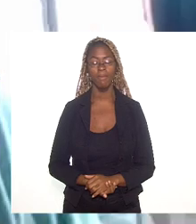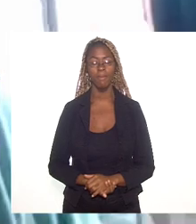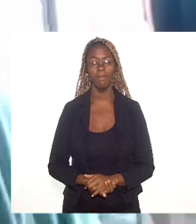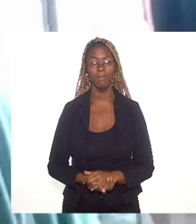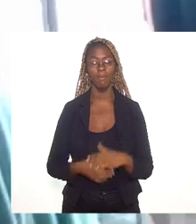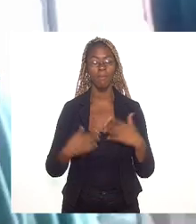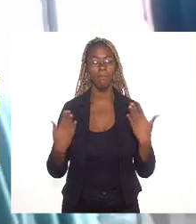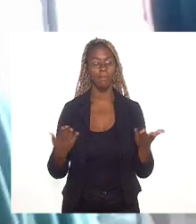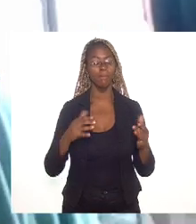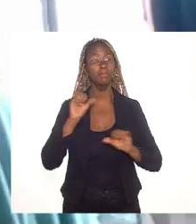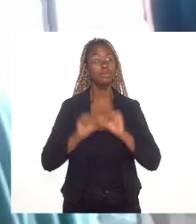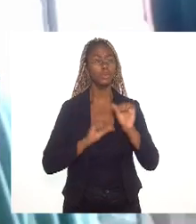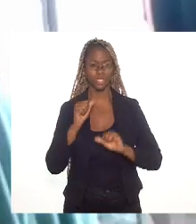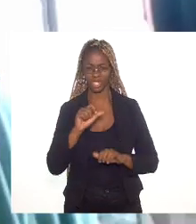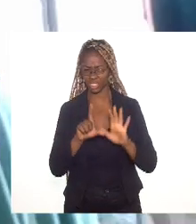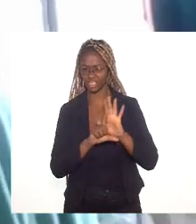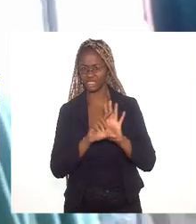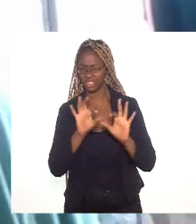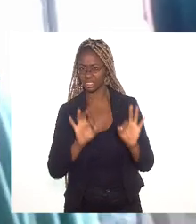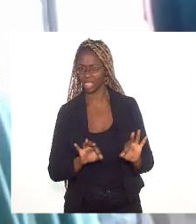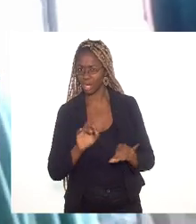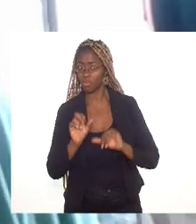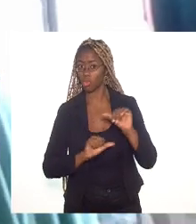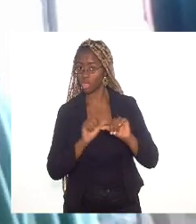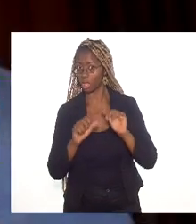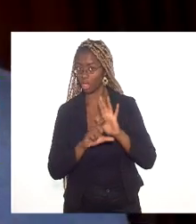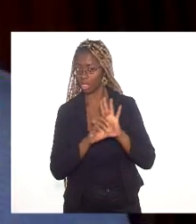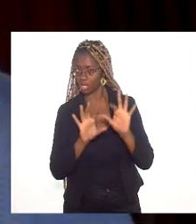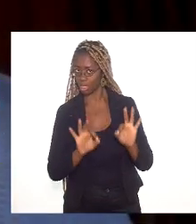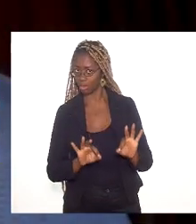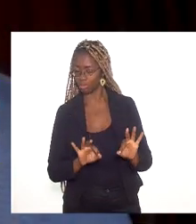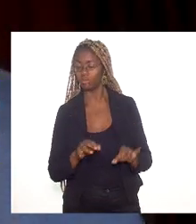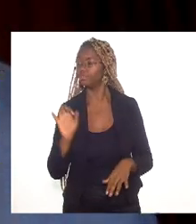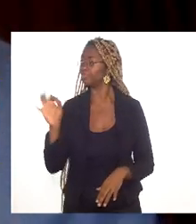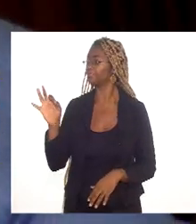Então, ele altera a lei, né? Aquele mecanismo de alterar... Isso.